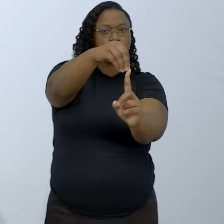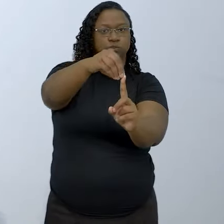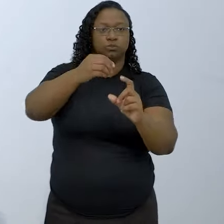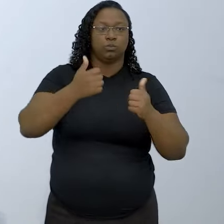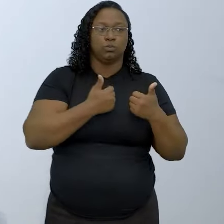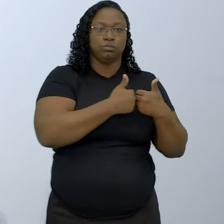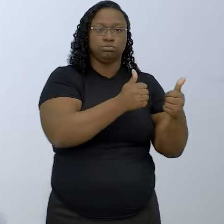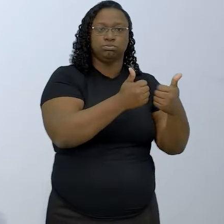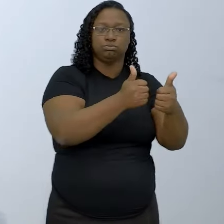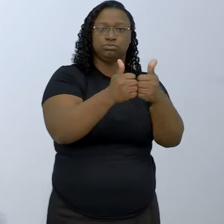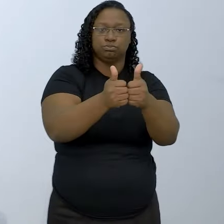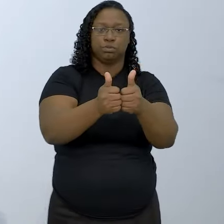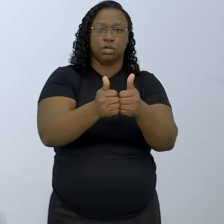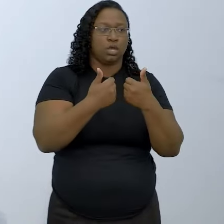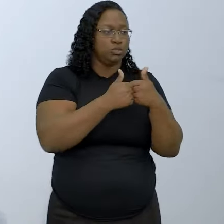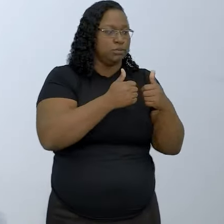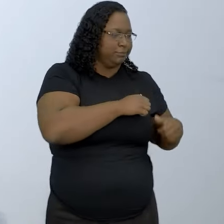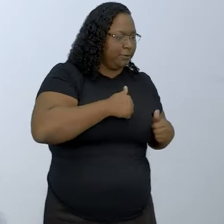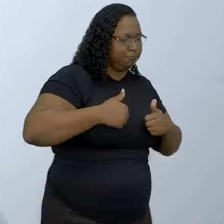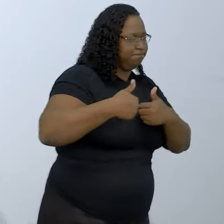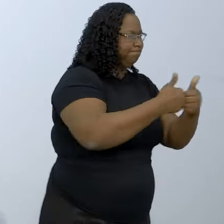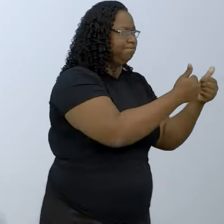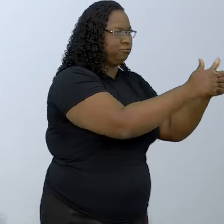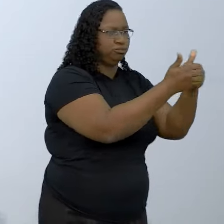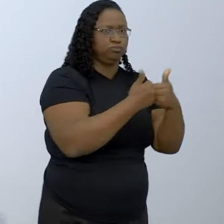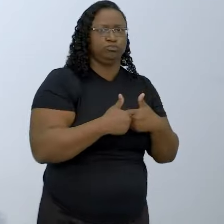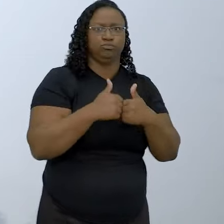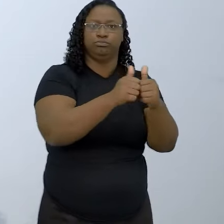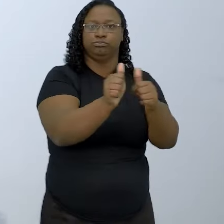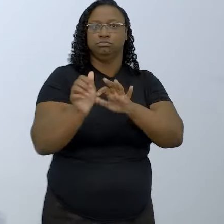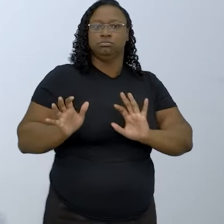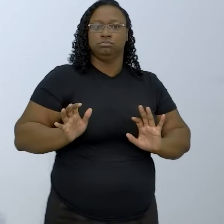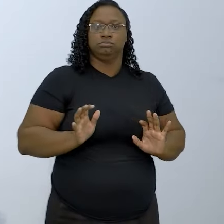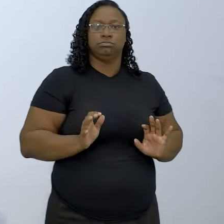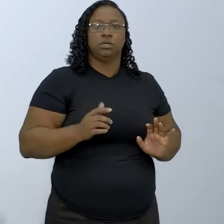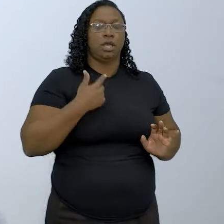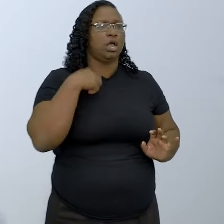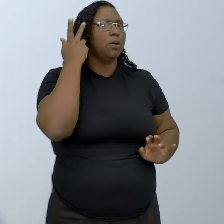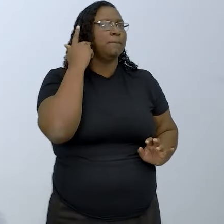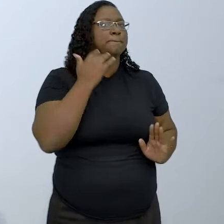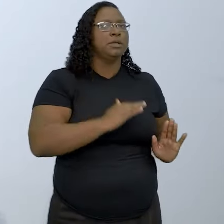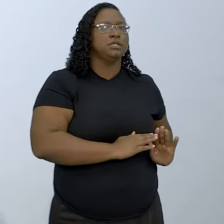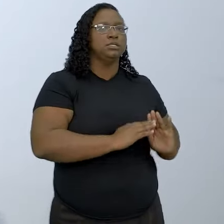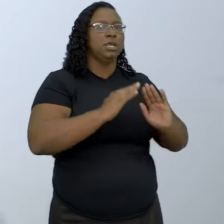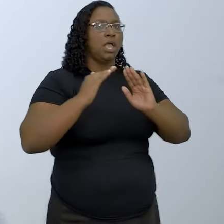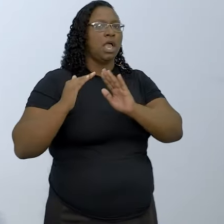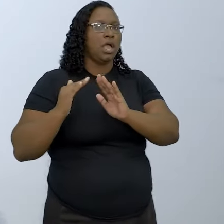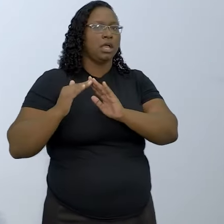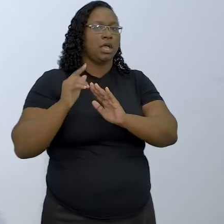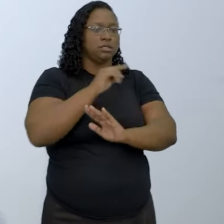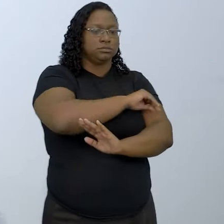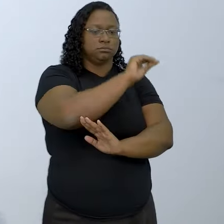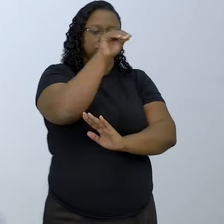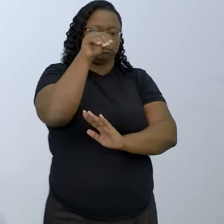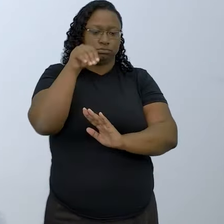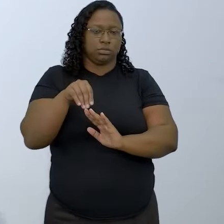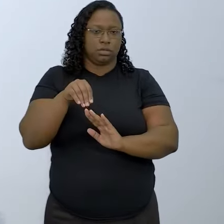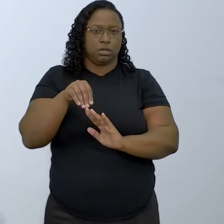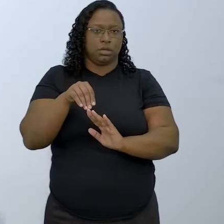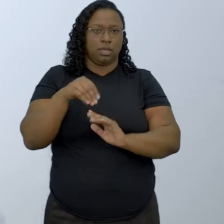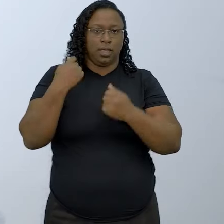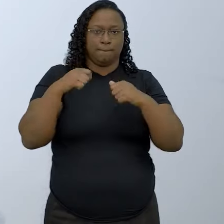os ônibus vão pra todos os lugares também. Então, normalmente quando eu vou da minha casa pra algum lugar e eu preciso